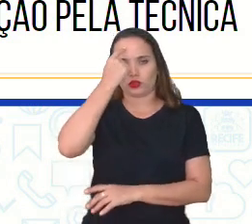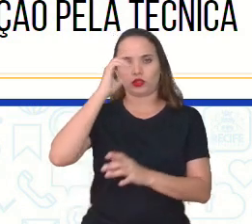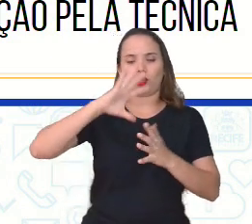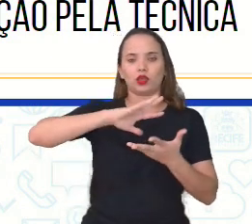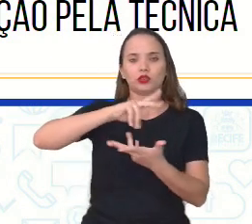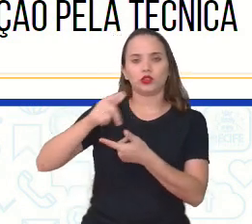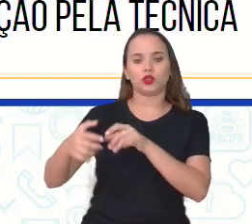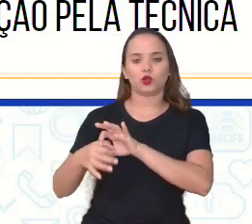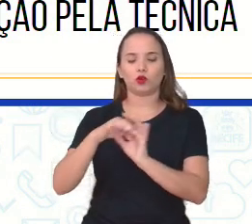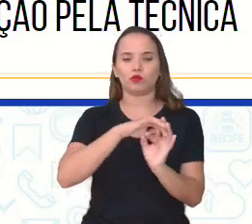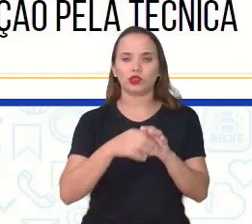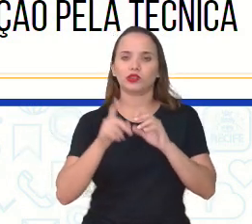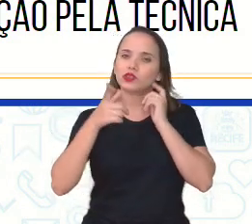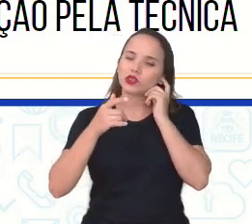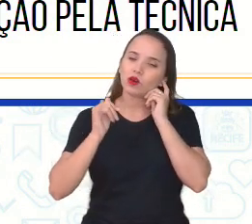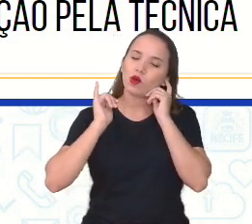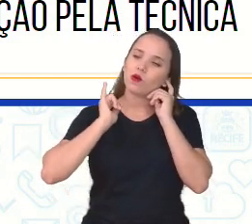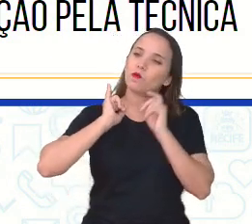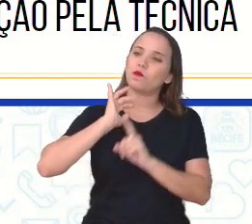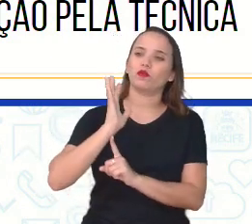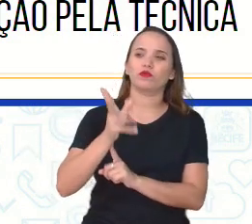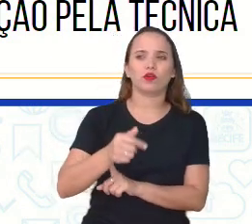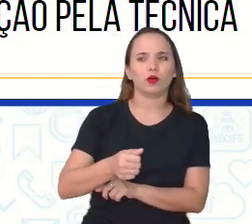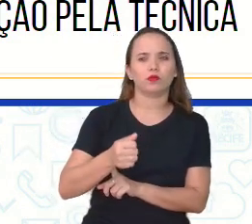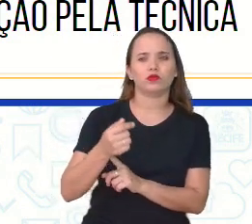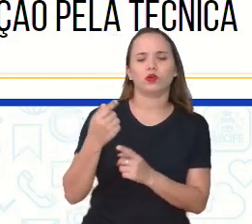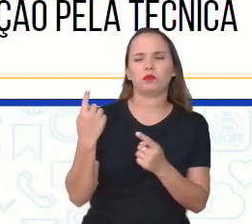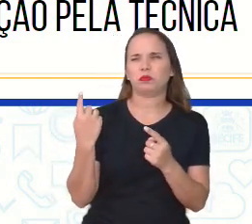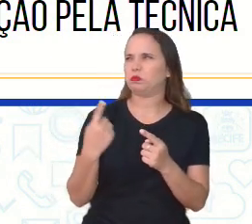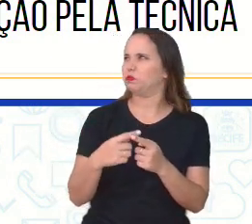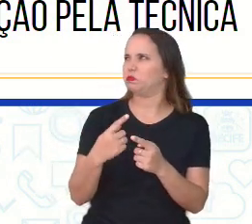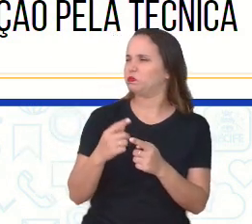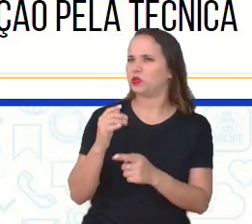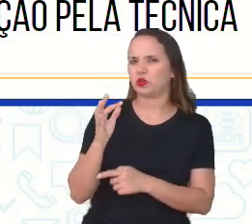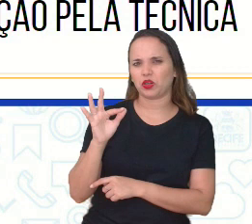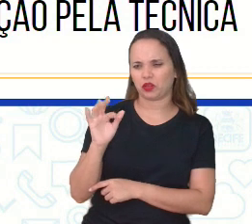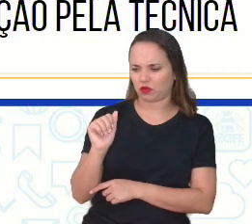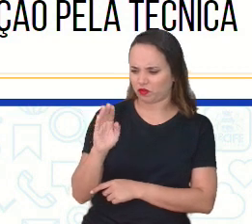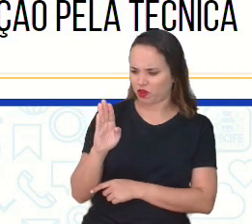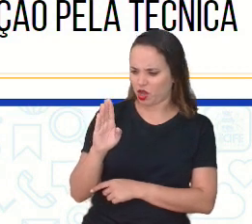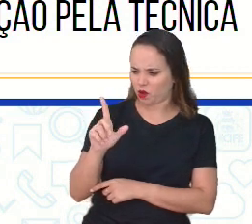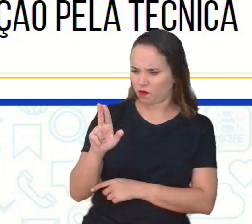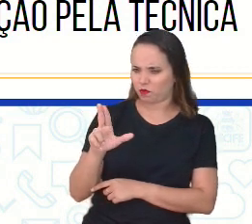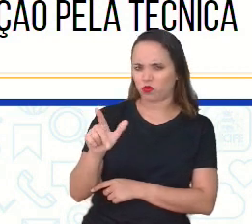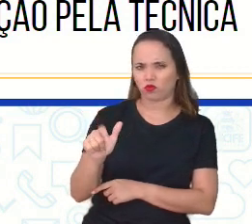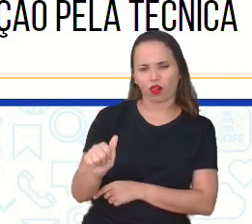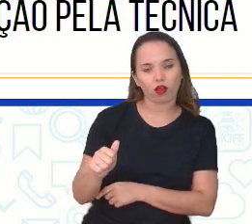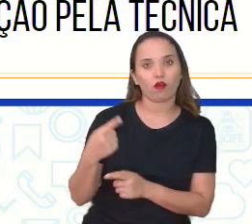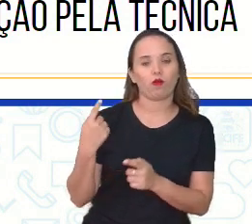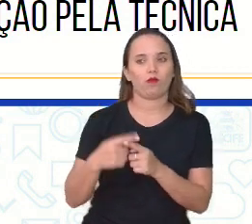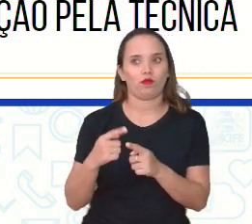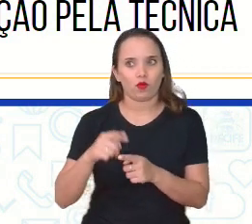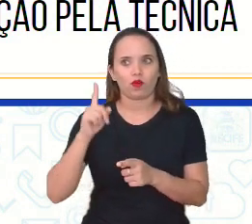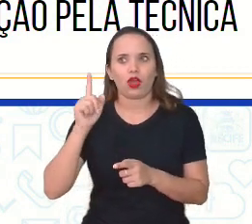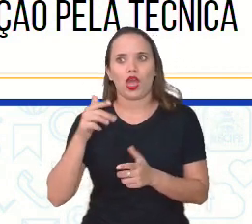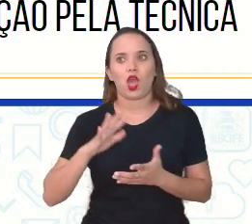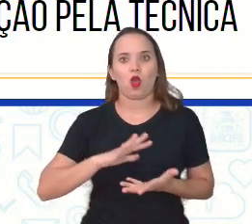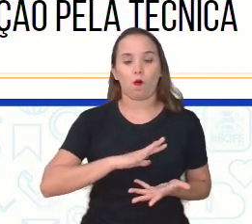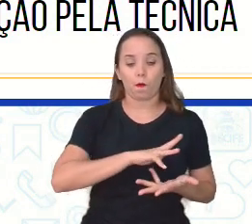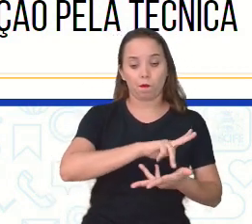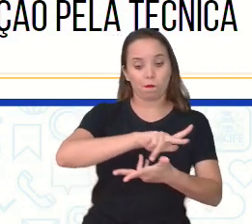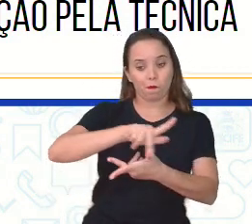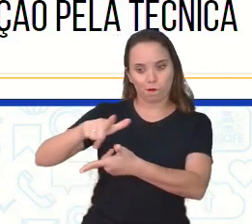como fábula, né? Como fábula, por que isso, professor? Porque é um mundo como nos fazem crer, aquele